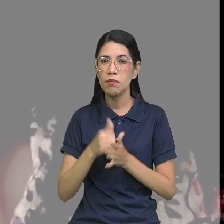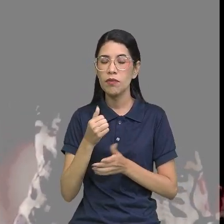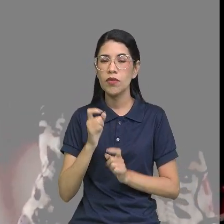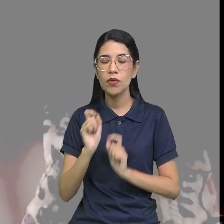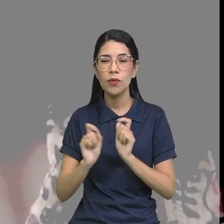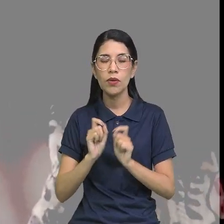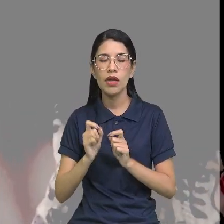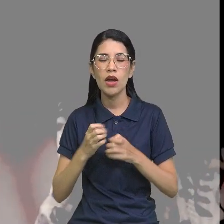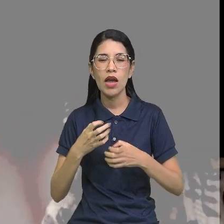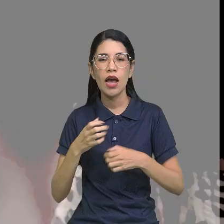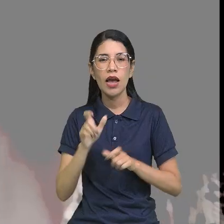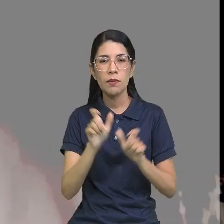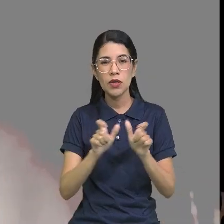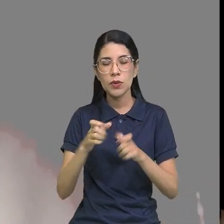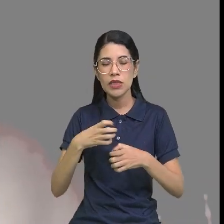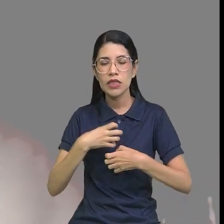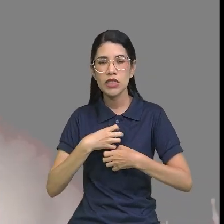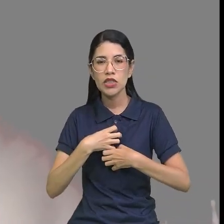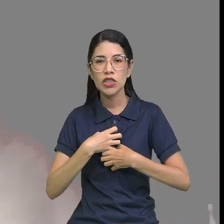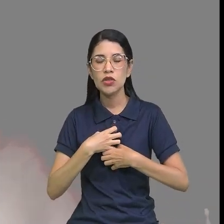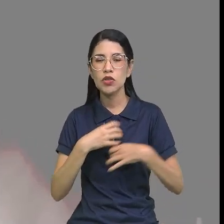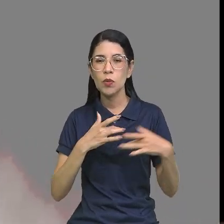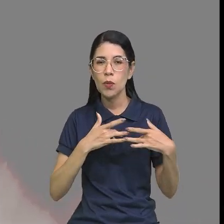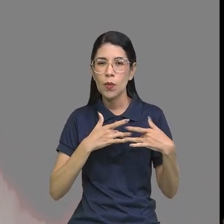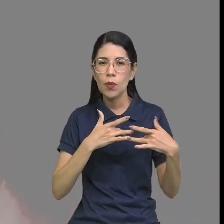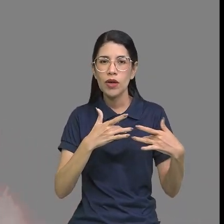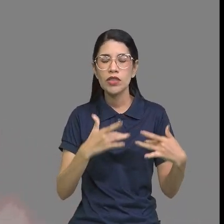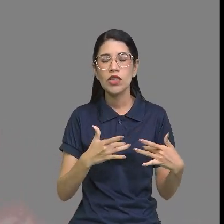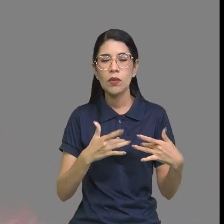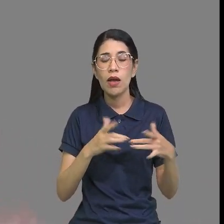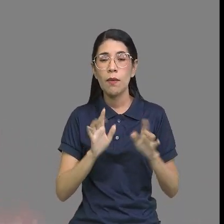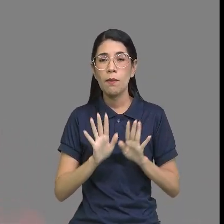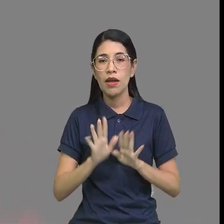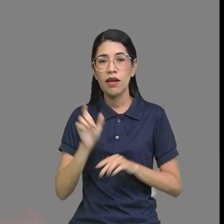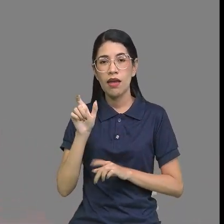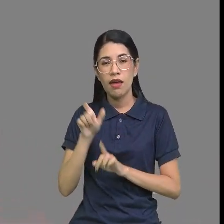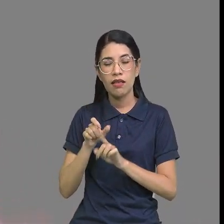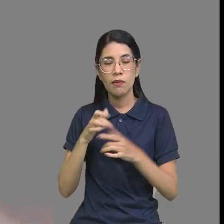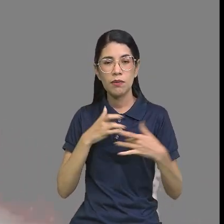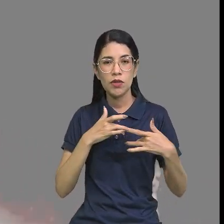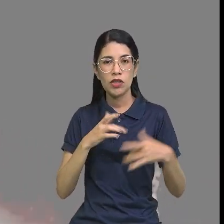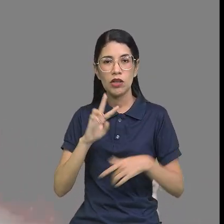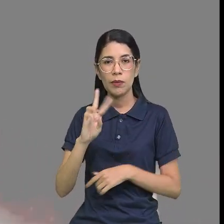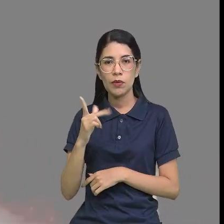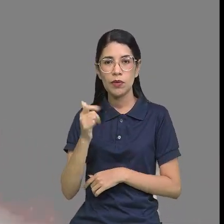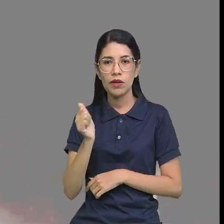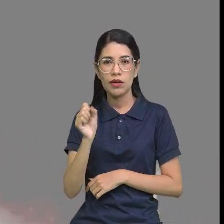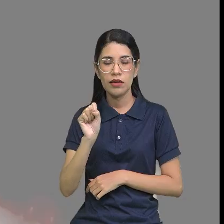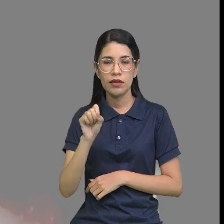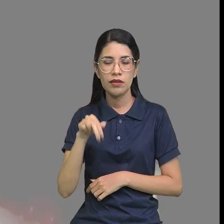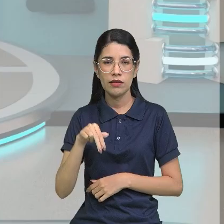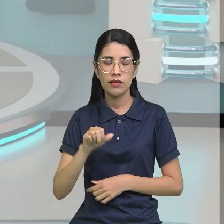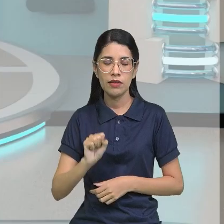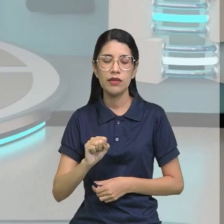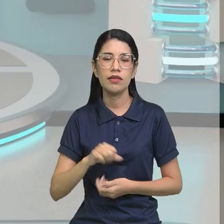vez o que os outros chamavam de paixão. Estava apaixonada por Hans.